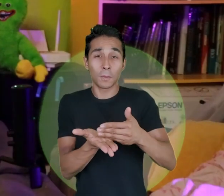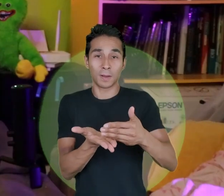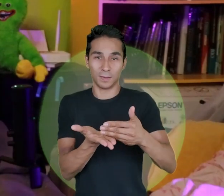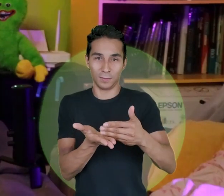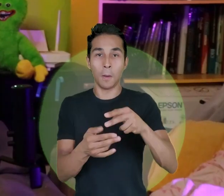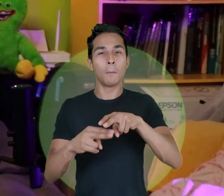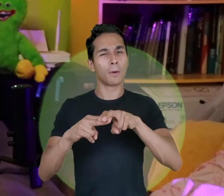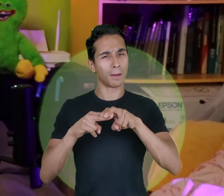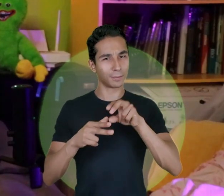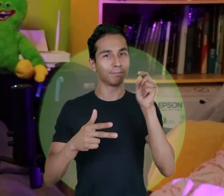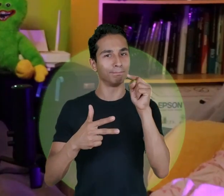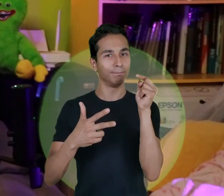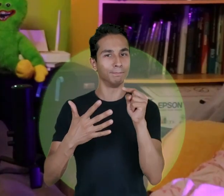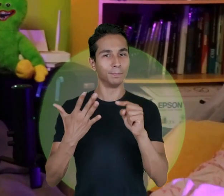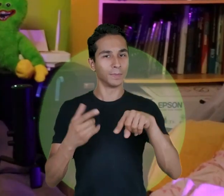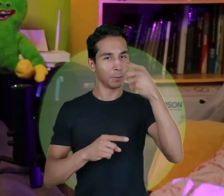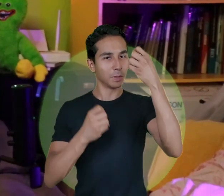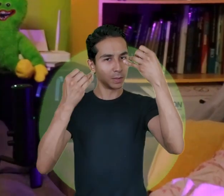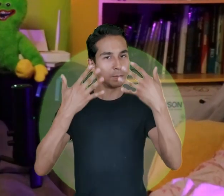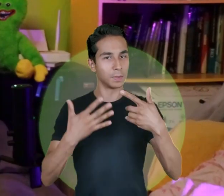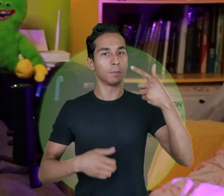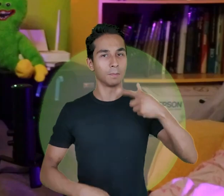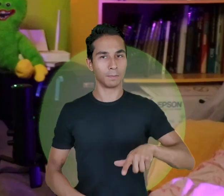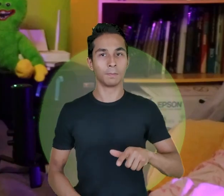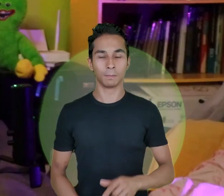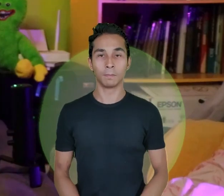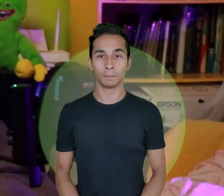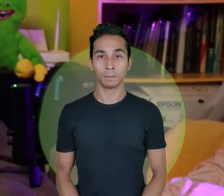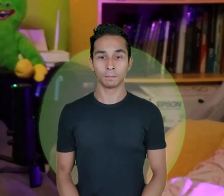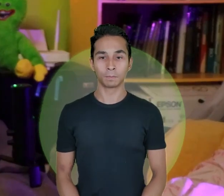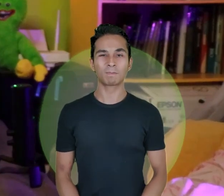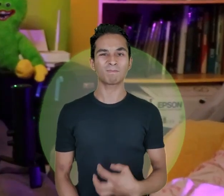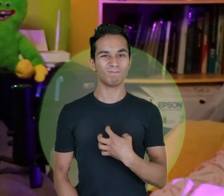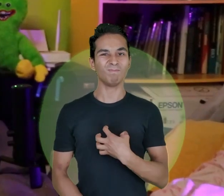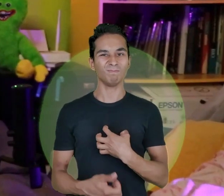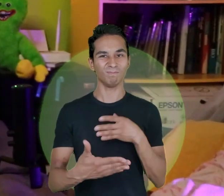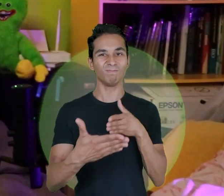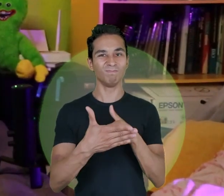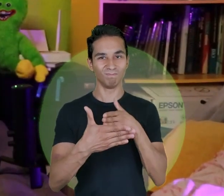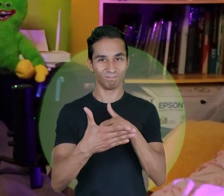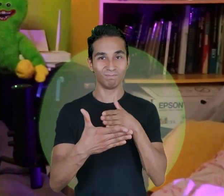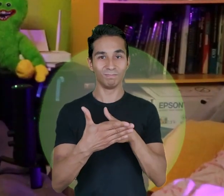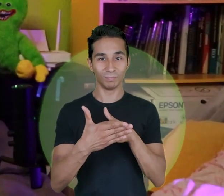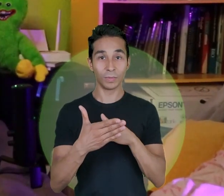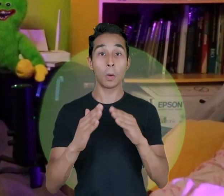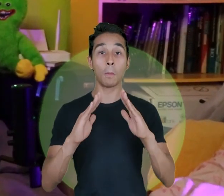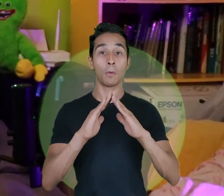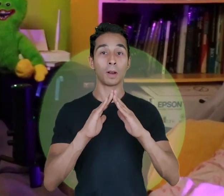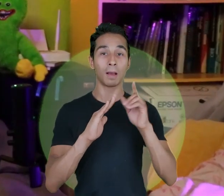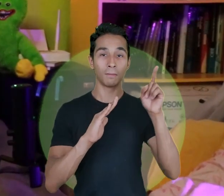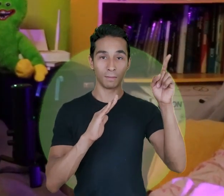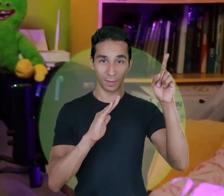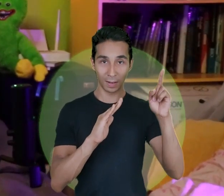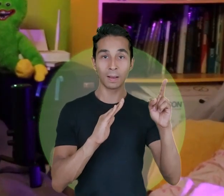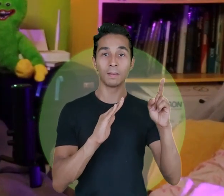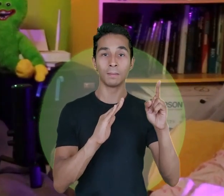Depois a gente vai falar um pouquinho mais sobre isso. Principalmente eu senti essa dificuldade quando eu fui morar, né, na ocupação do